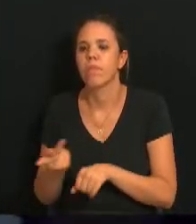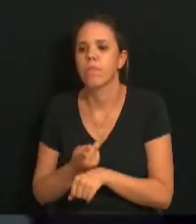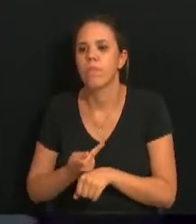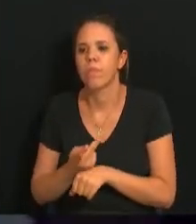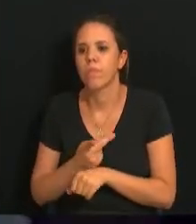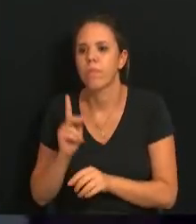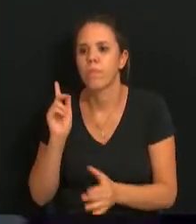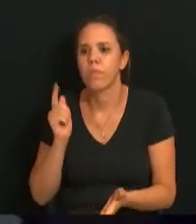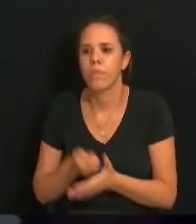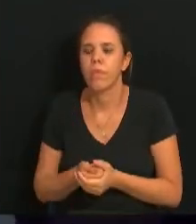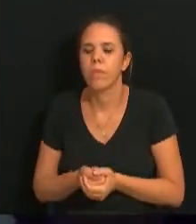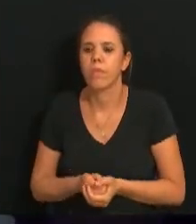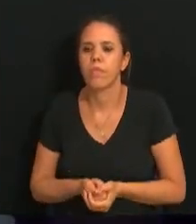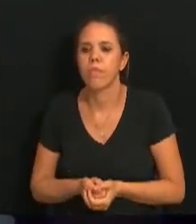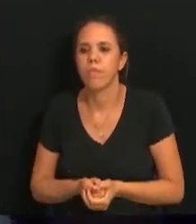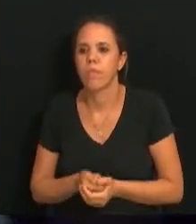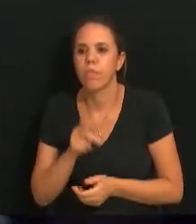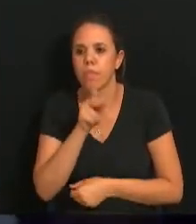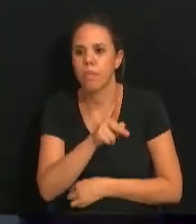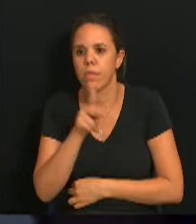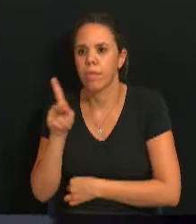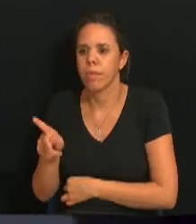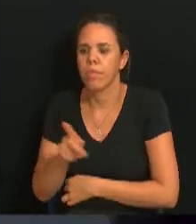impor. Esse professor